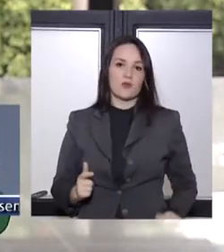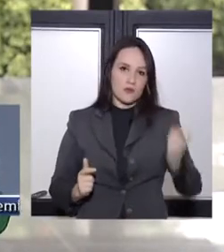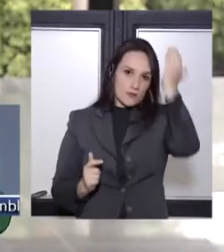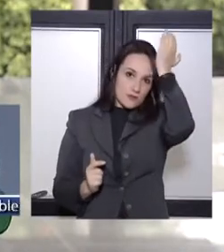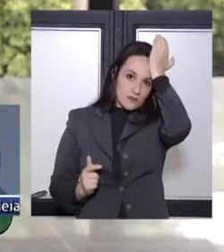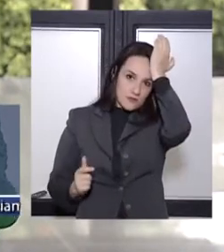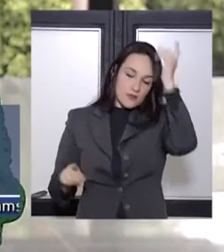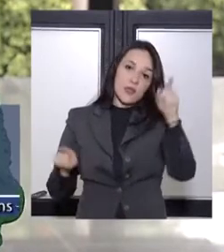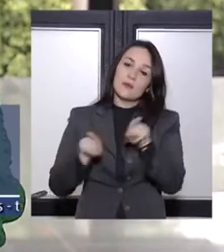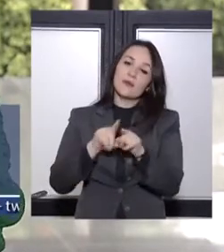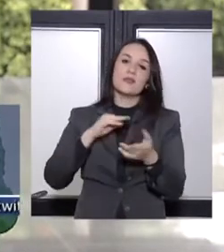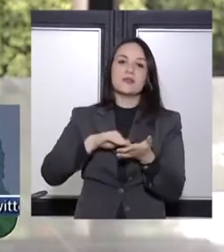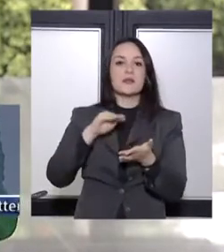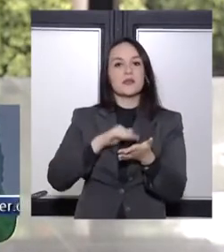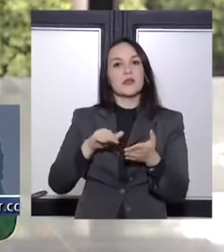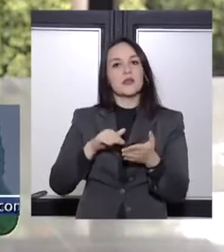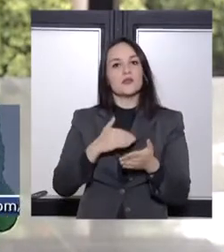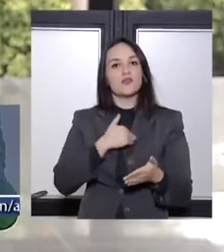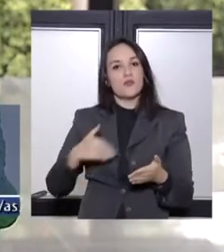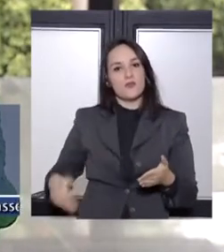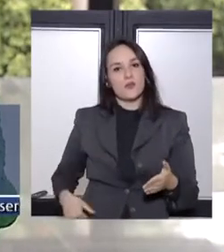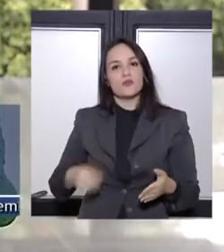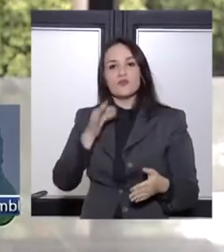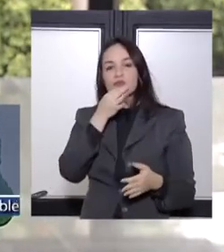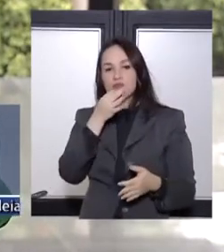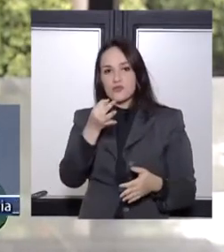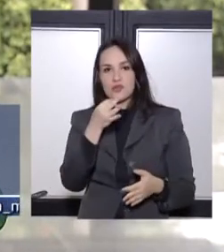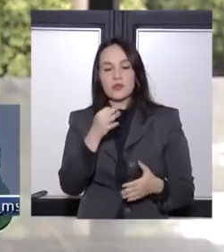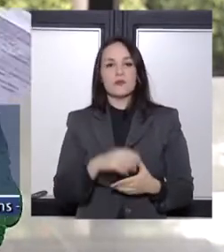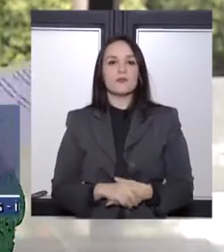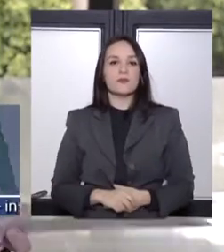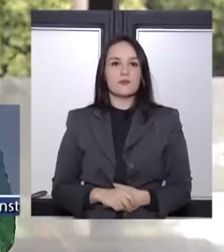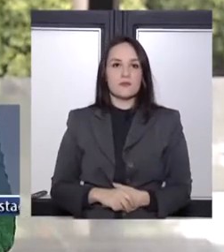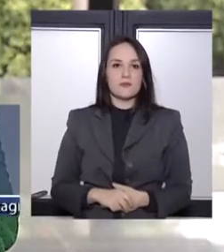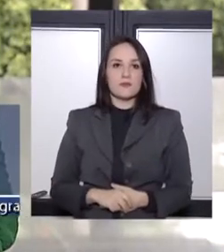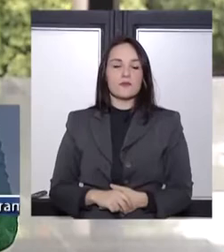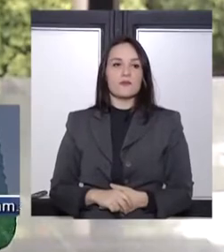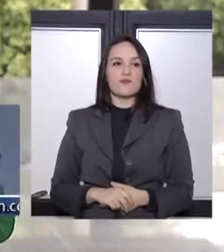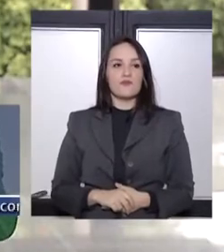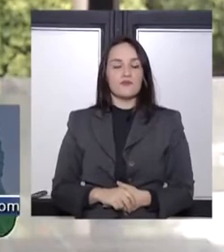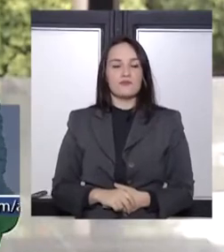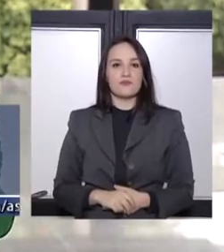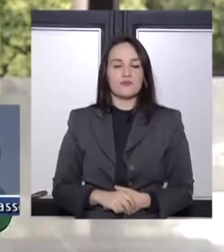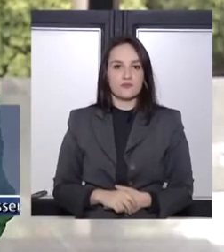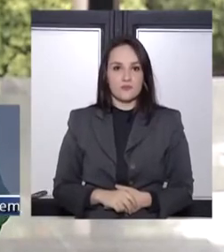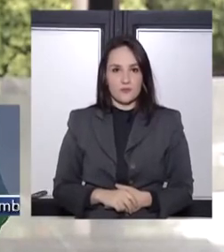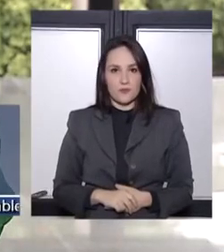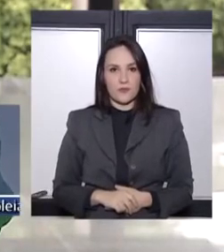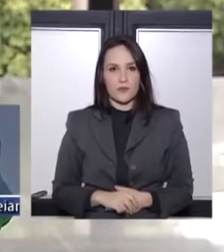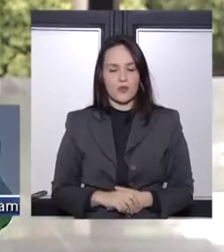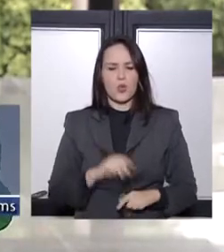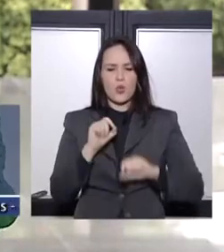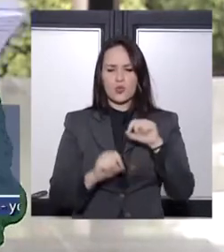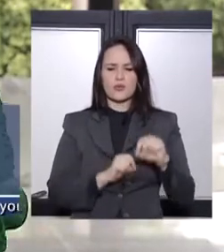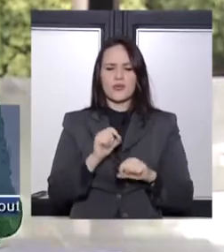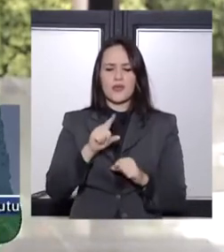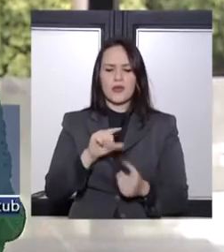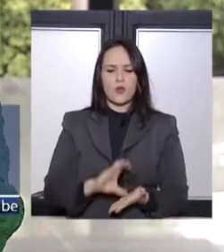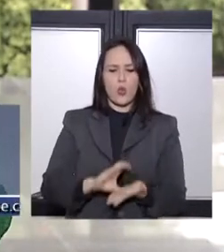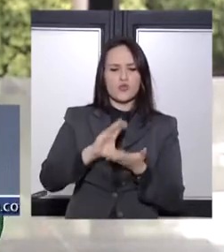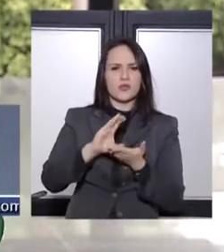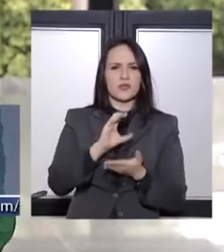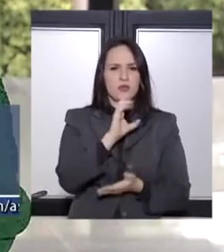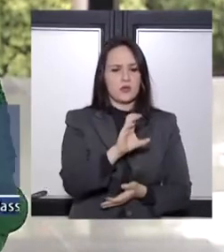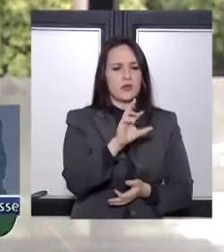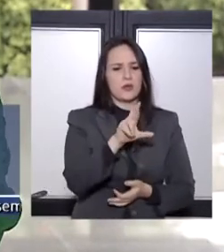de governo, Eduardo Riedel. Mas vamos lá, o que é o CRI? O CRI